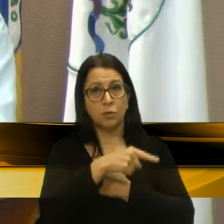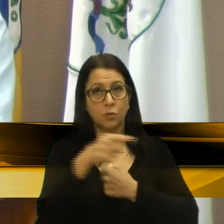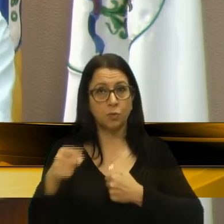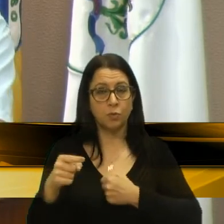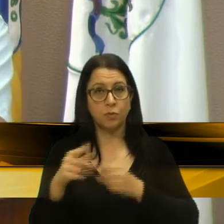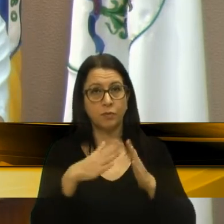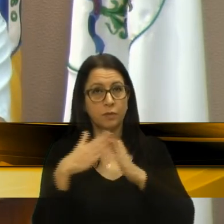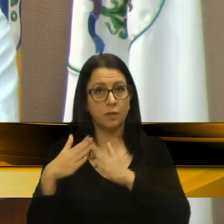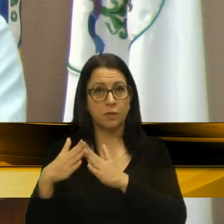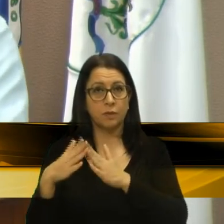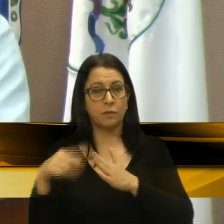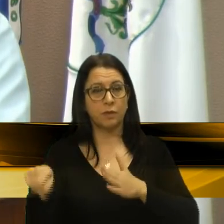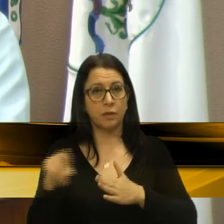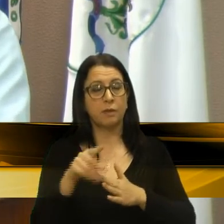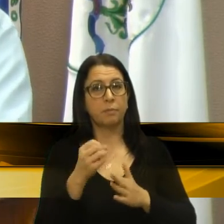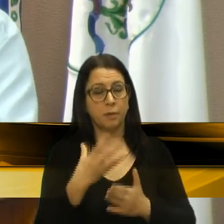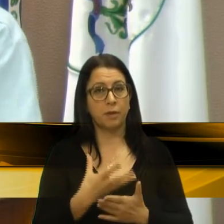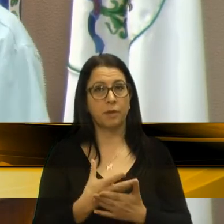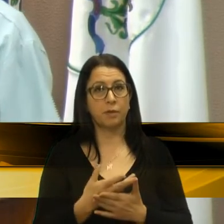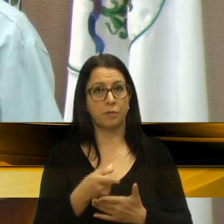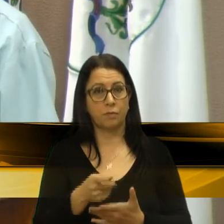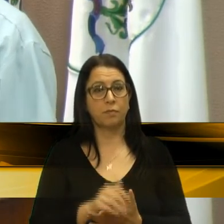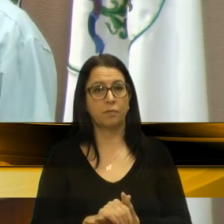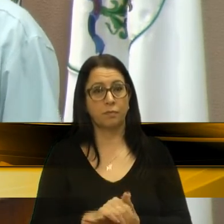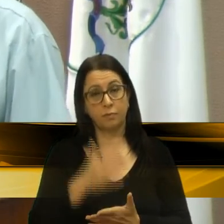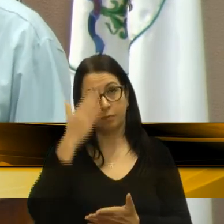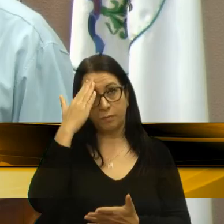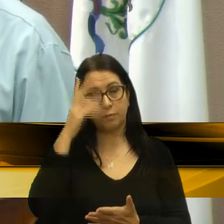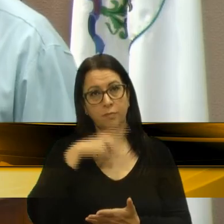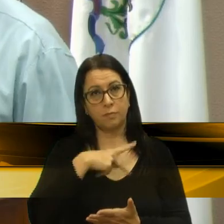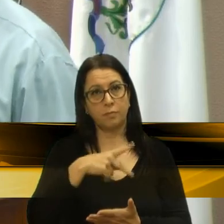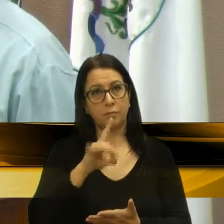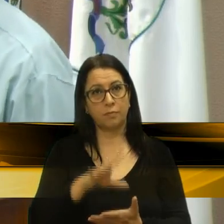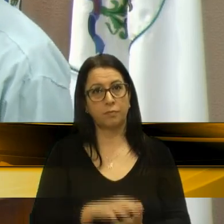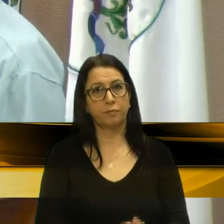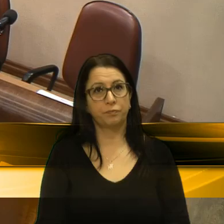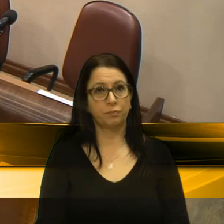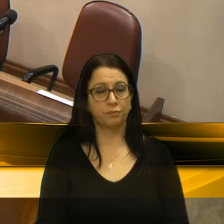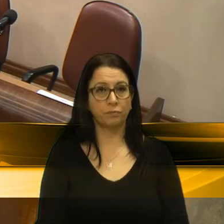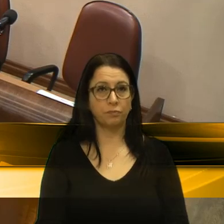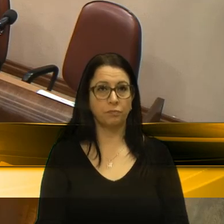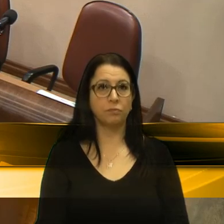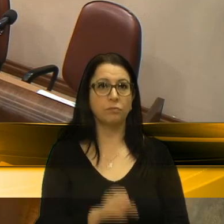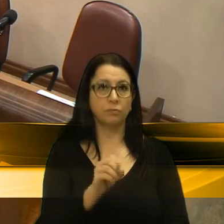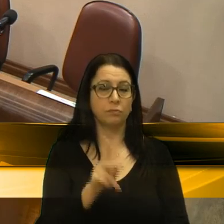de irão ficar contempladas com isso obrigado senhor presidente é isso porque próximo escrito